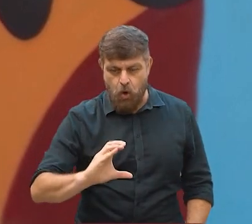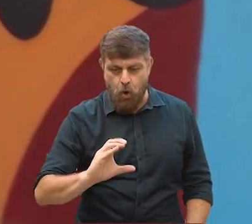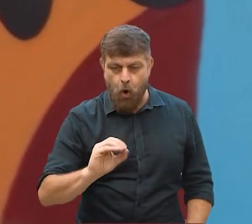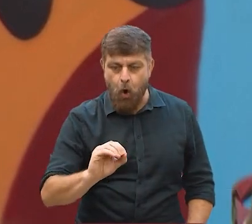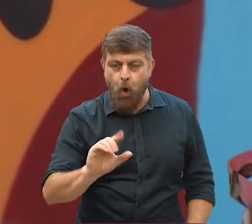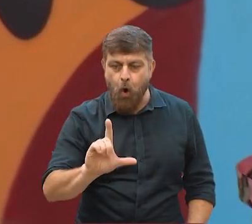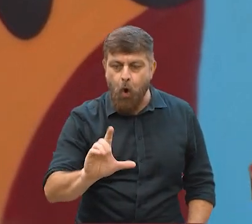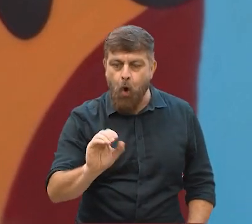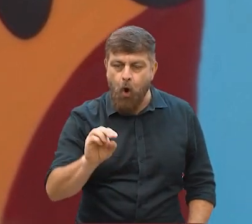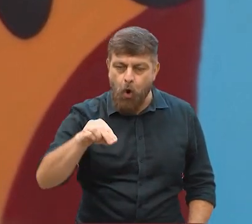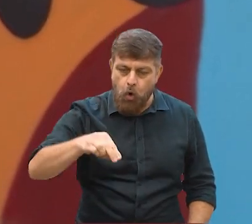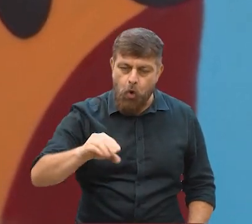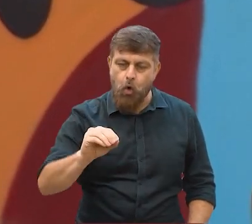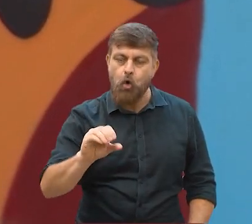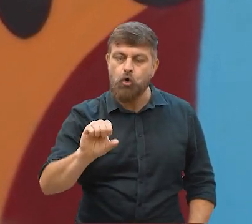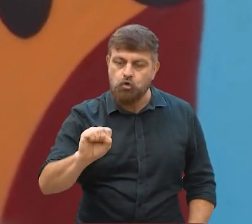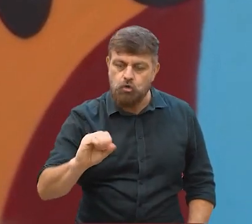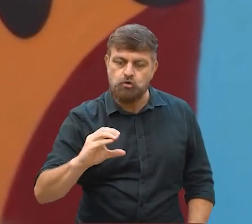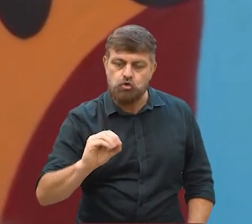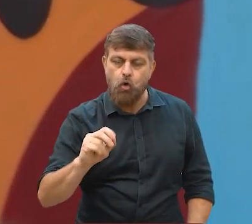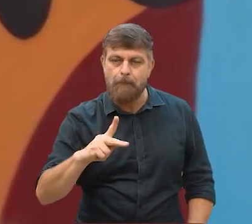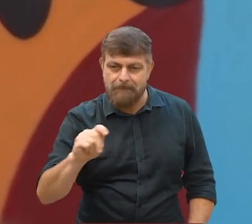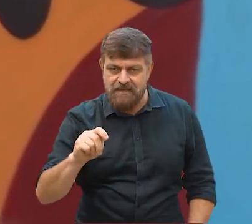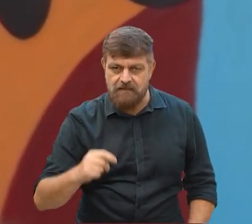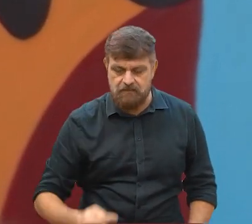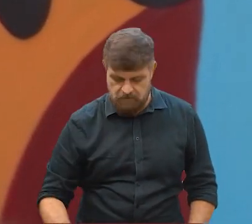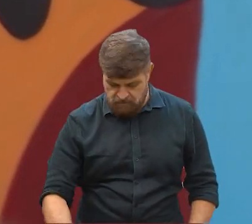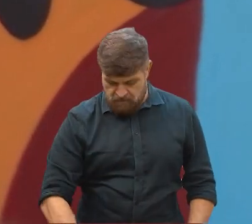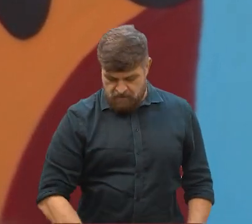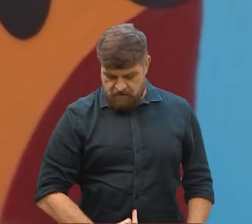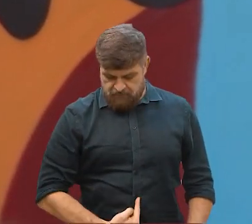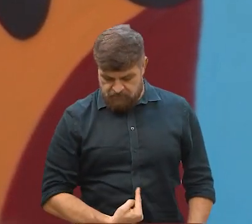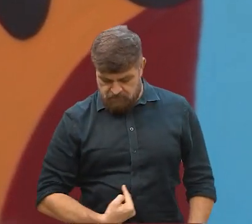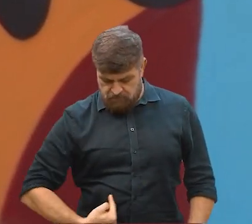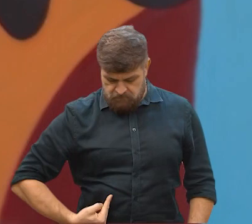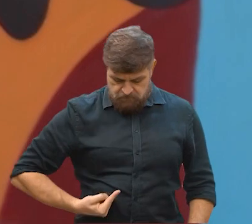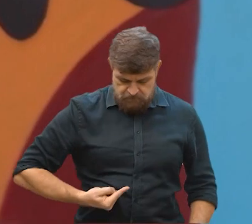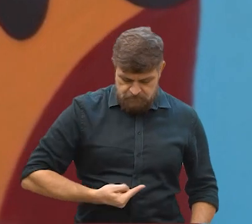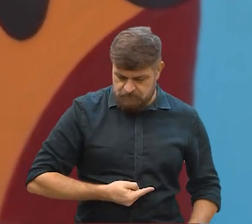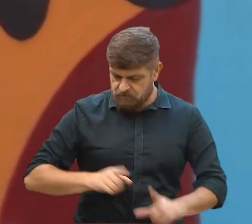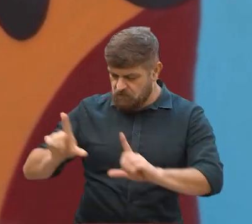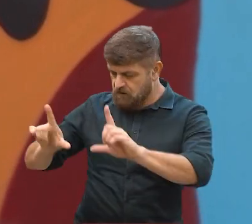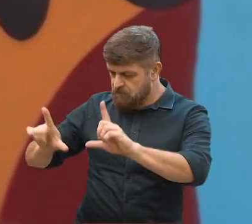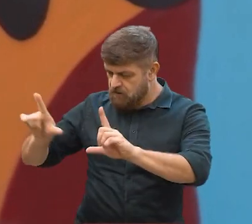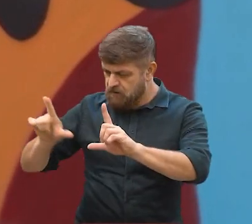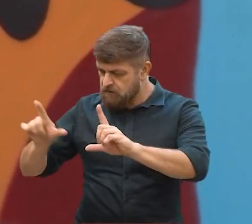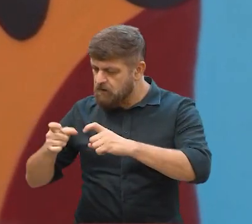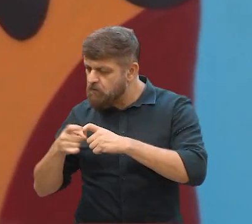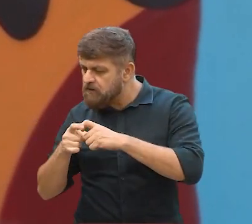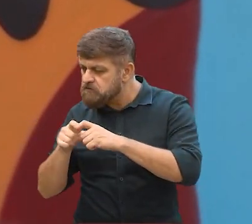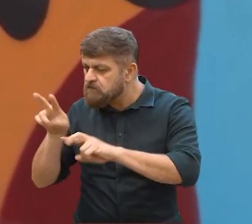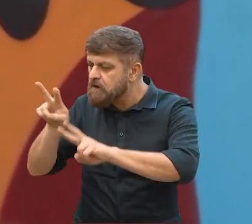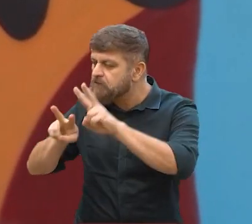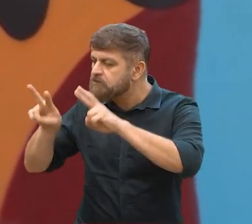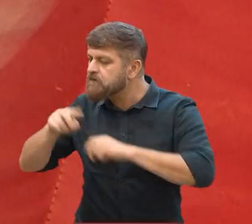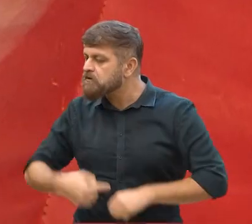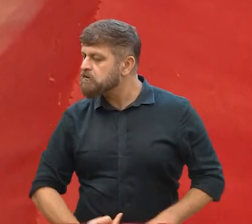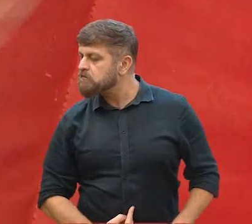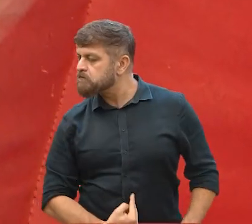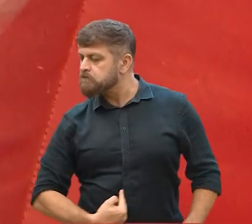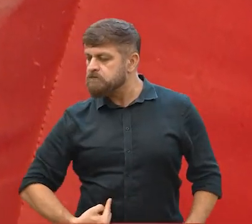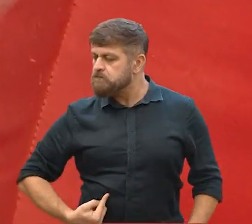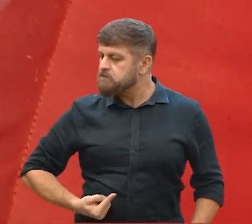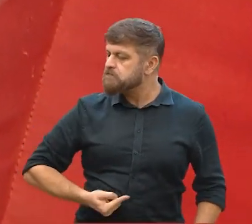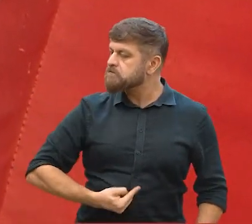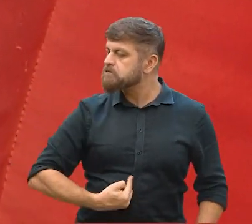colonoscopia Nós somos gigante. a câmera. Nós somos a câmera. E a gente vê diferentes possíveis doenças que podem acontecer